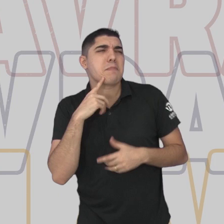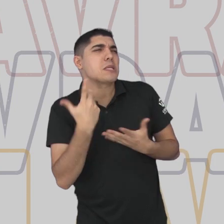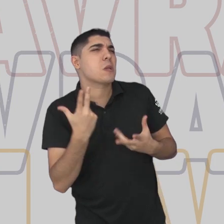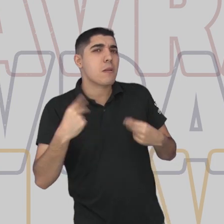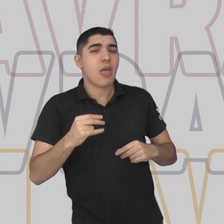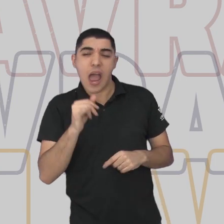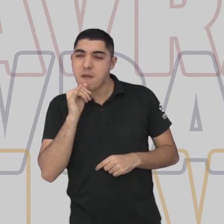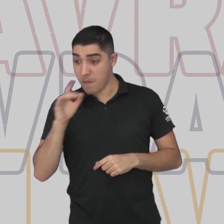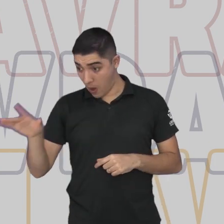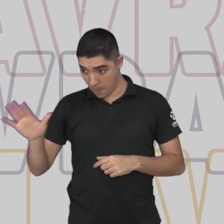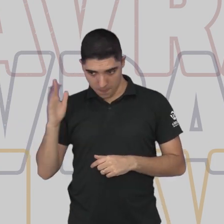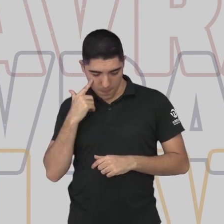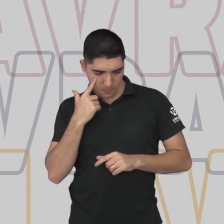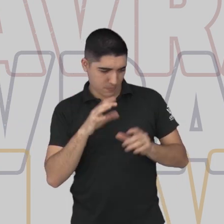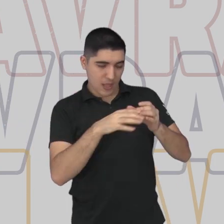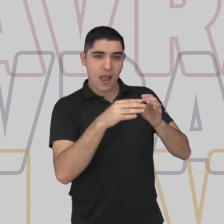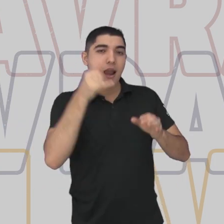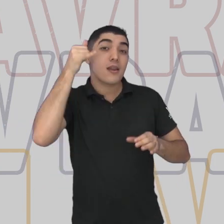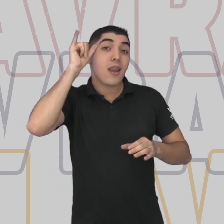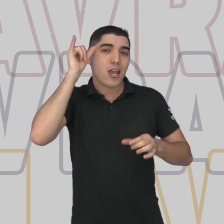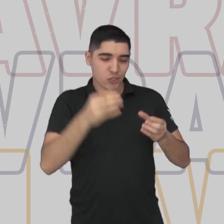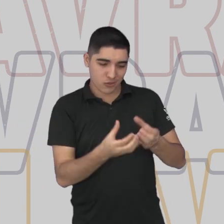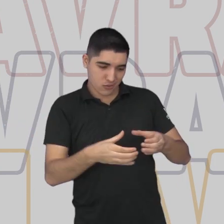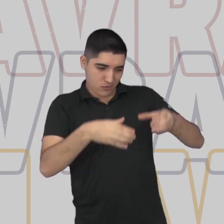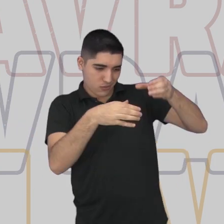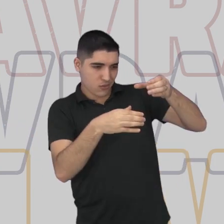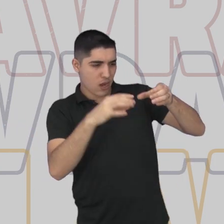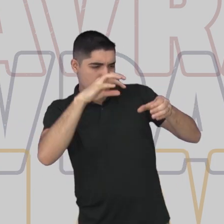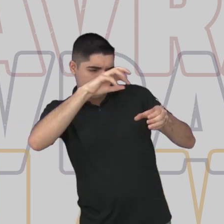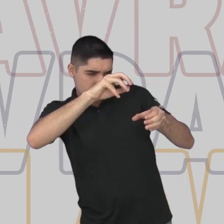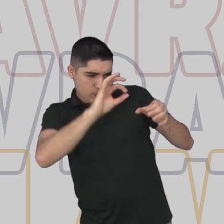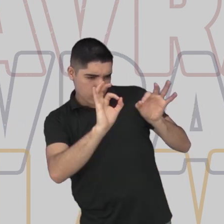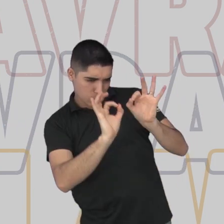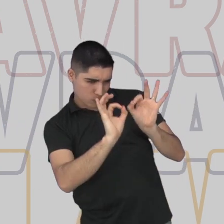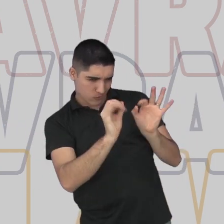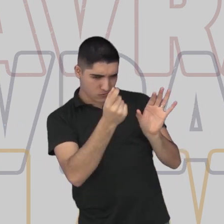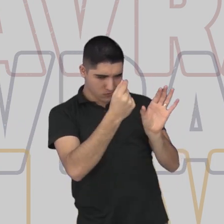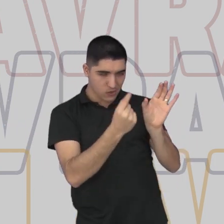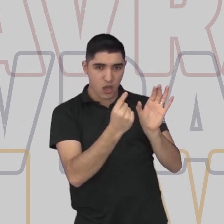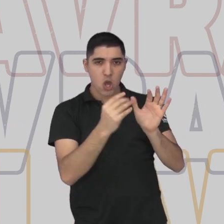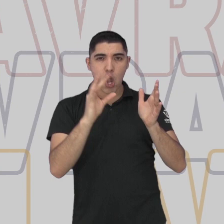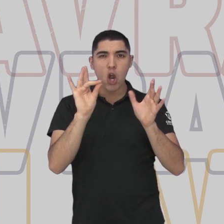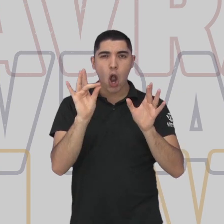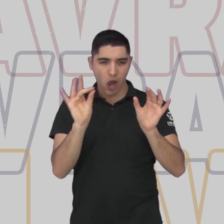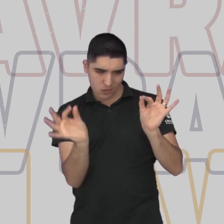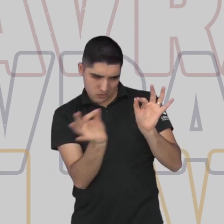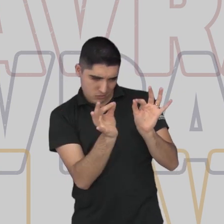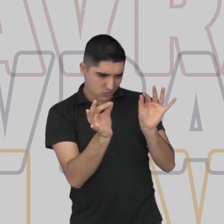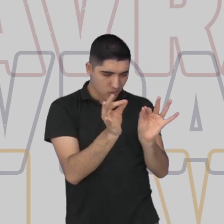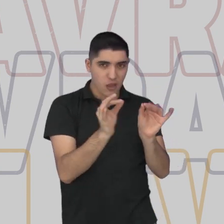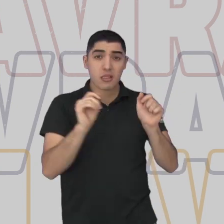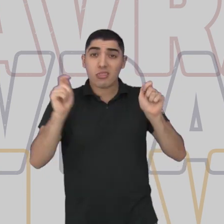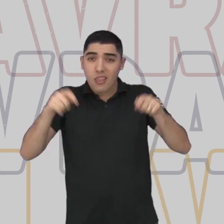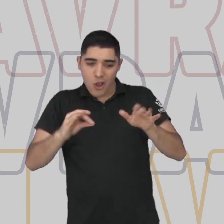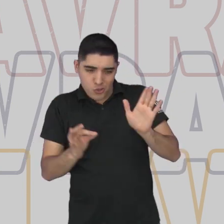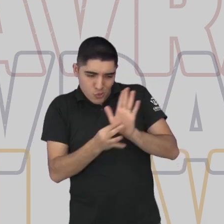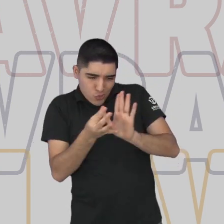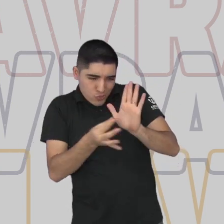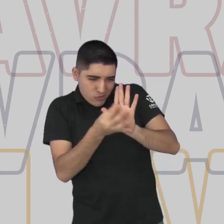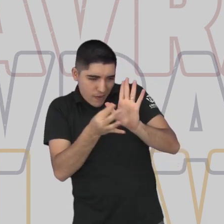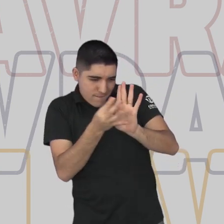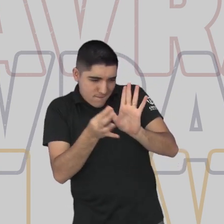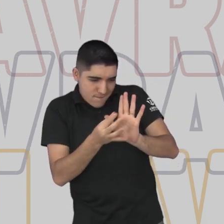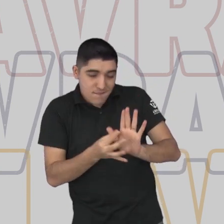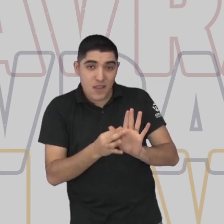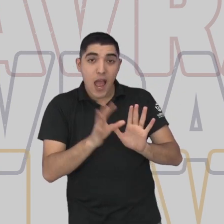de repente, ela vai lá, pega uma caixinha de leite, pega uma coisa, põe uma tampinha, põe isso, põe lá a cola, faz,